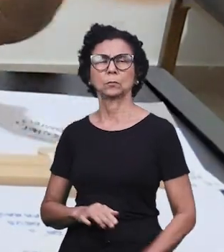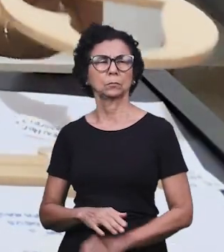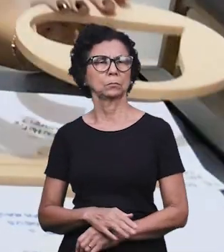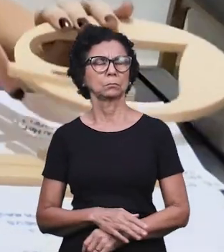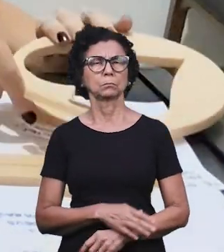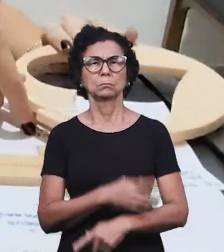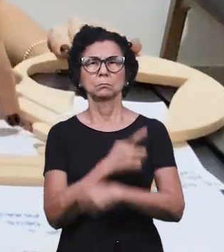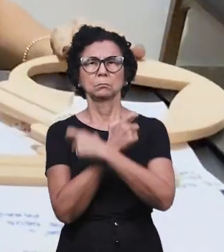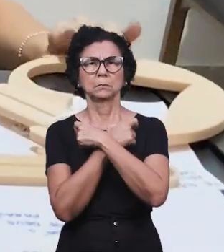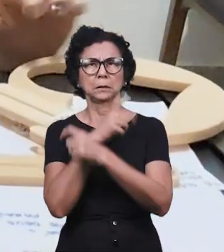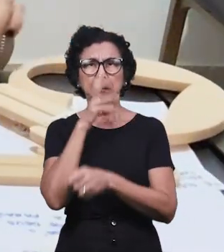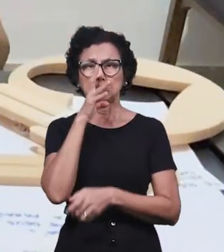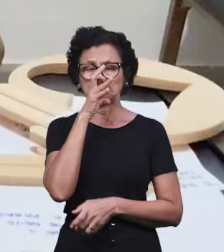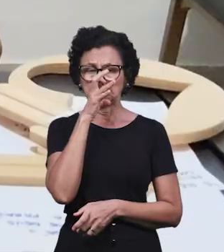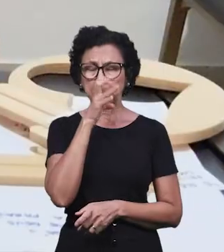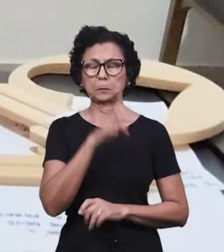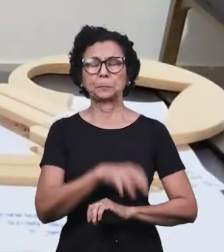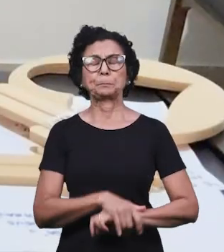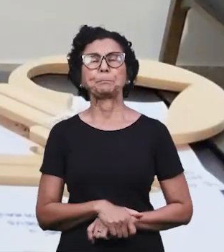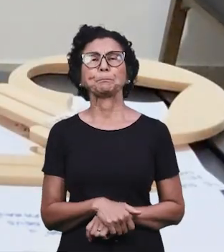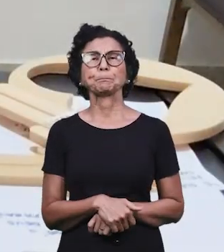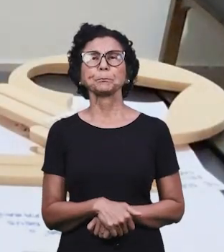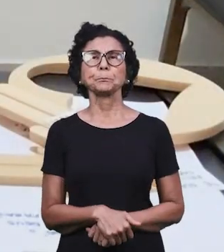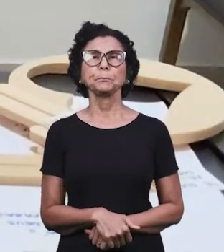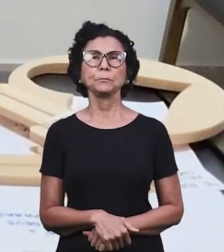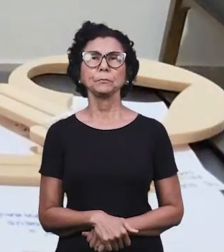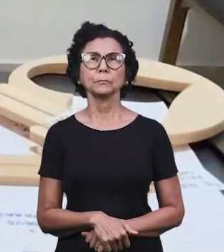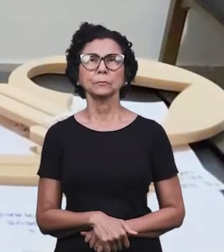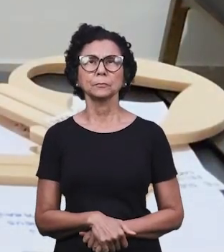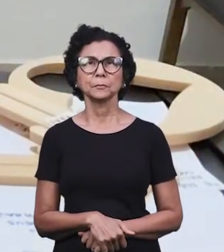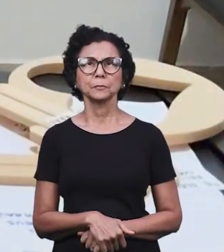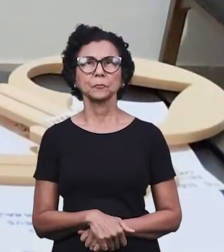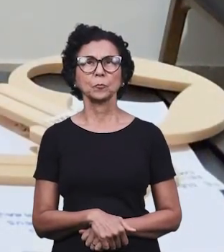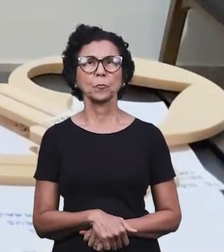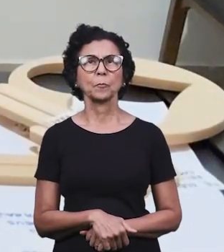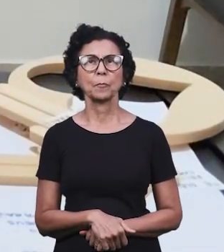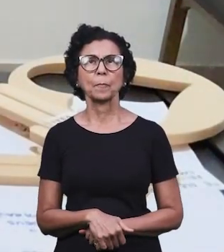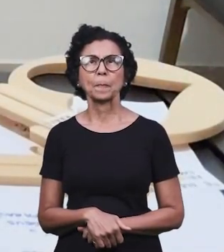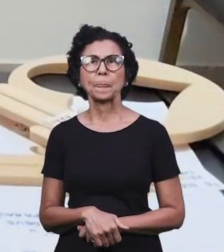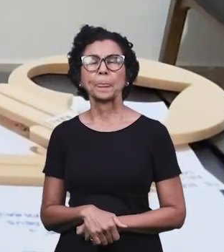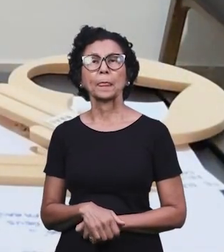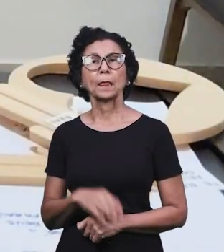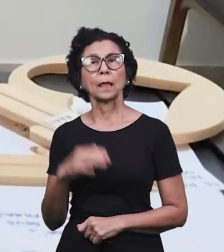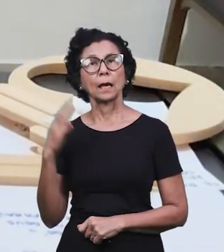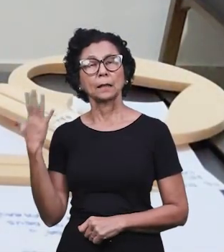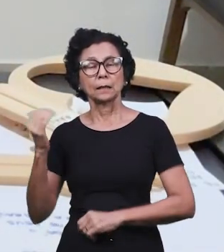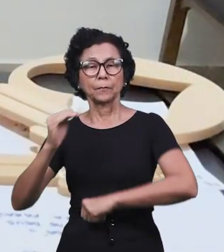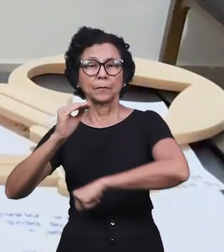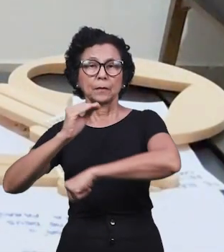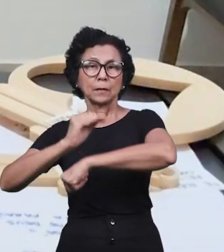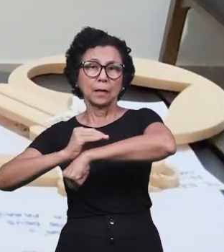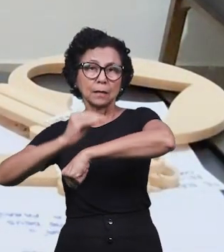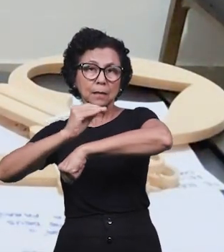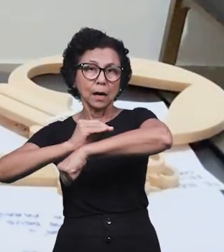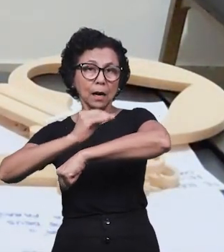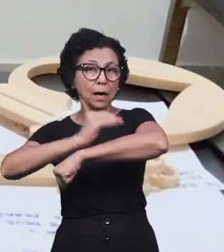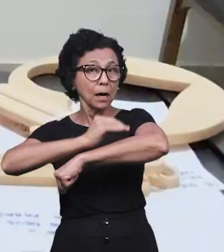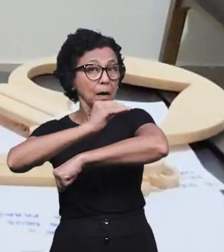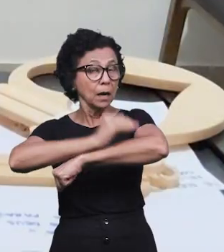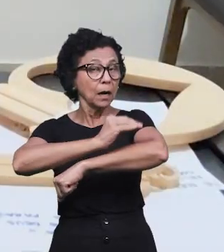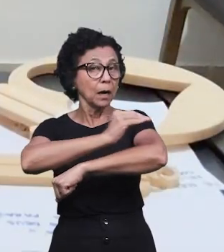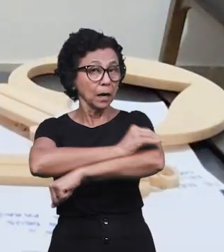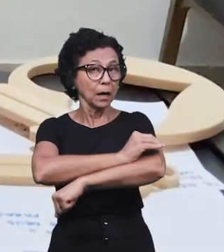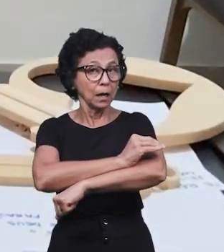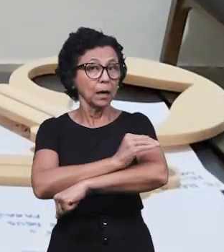não deixava o povo ir. E aí foram, acontecendo sinais. O segundo, que foram as rãs,